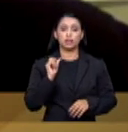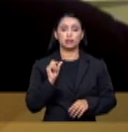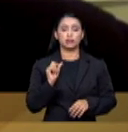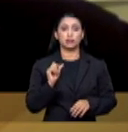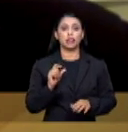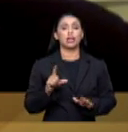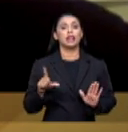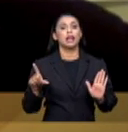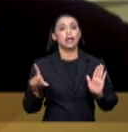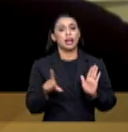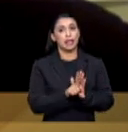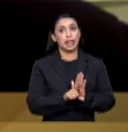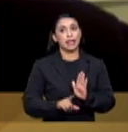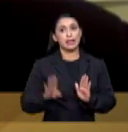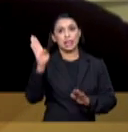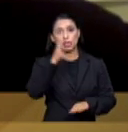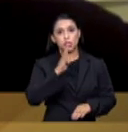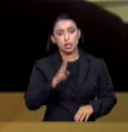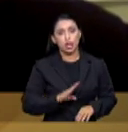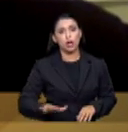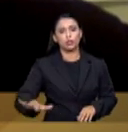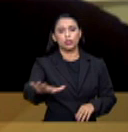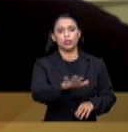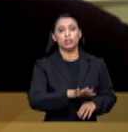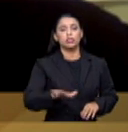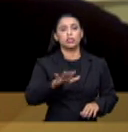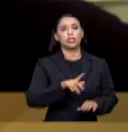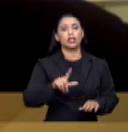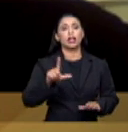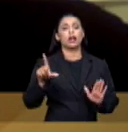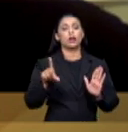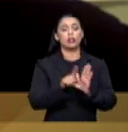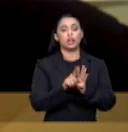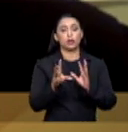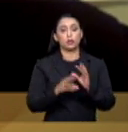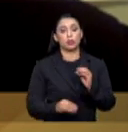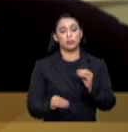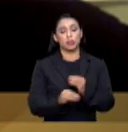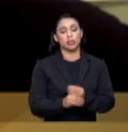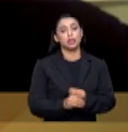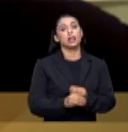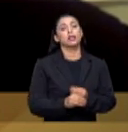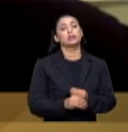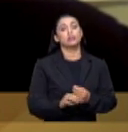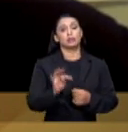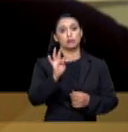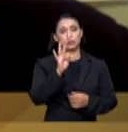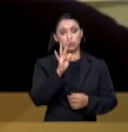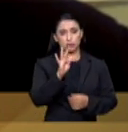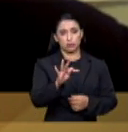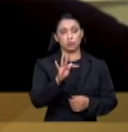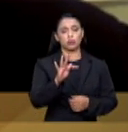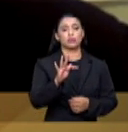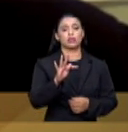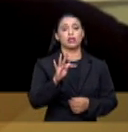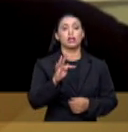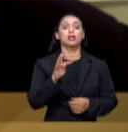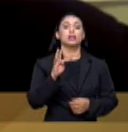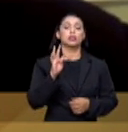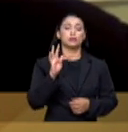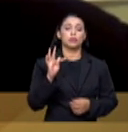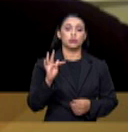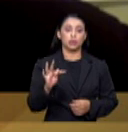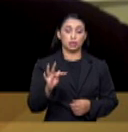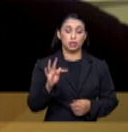a lei nacional, a lei geral, lei com status, lei complementar, que é o Código Tributário Nacional, fixar essa interpretação. E